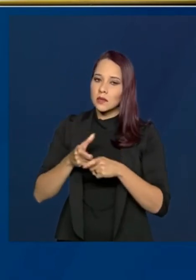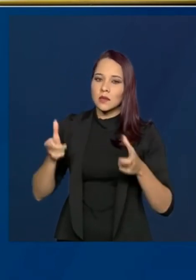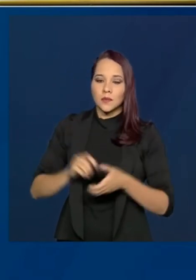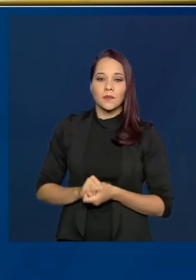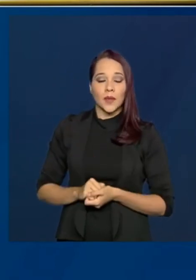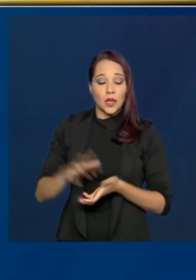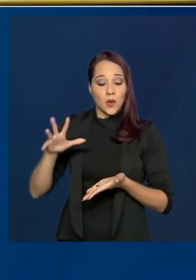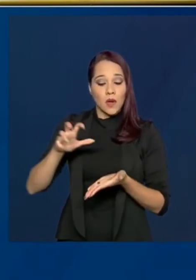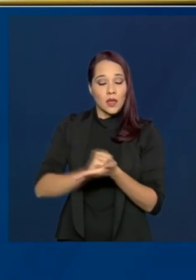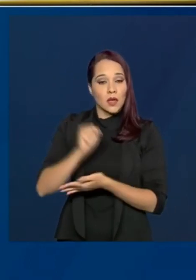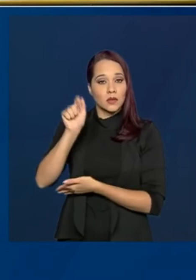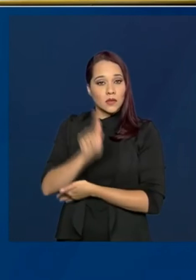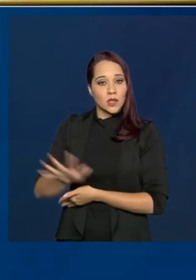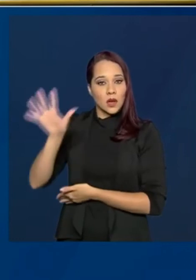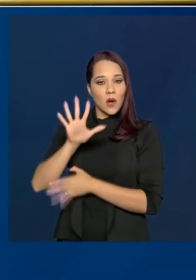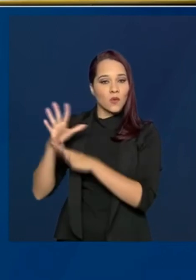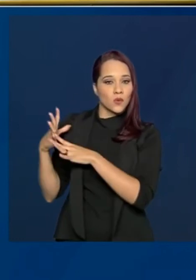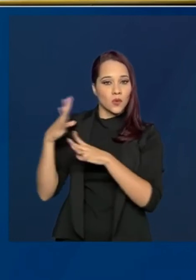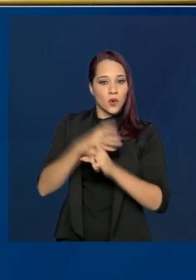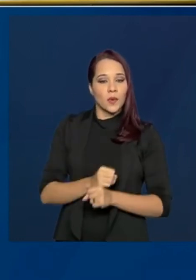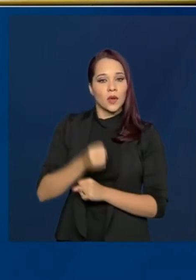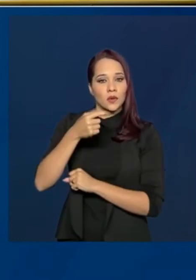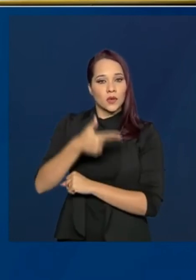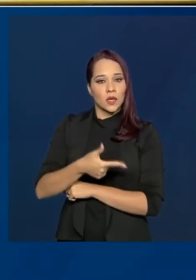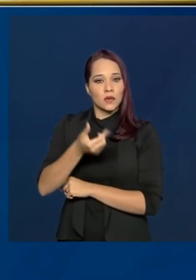do cadastro geral, o total é de